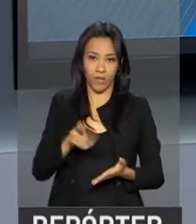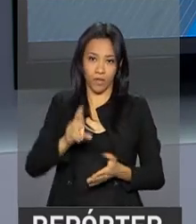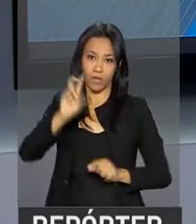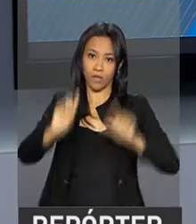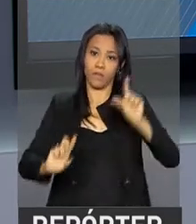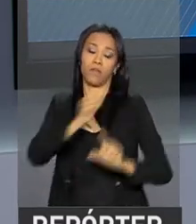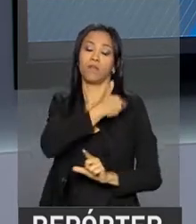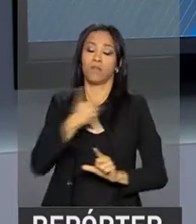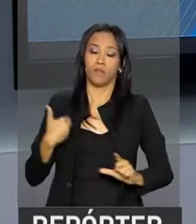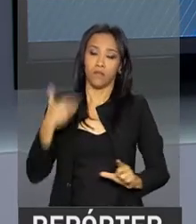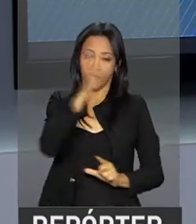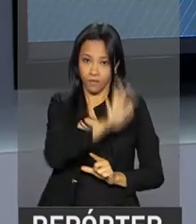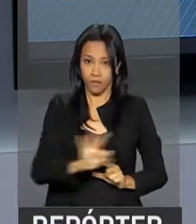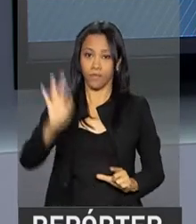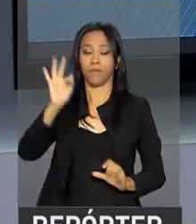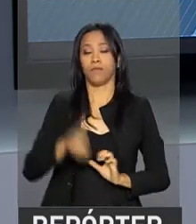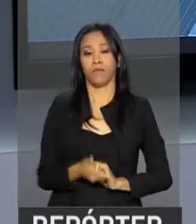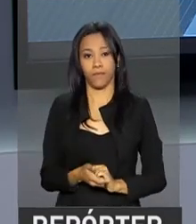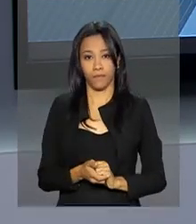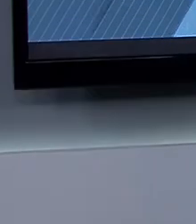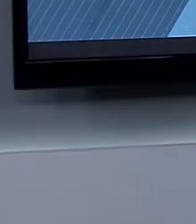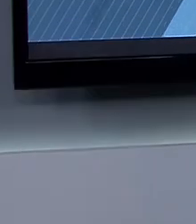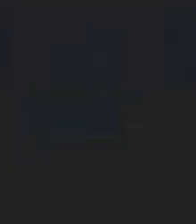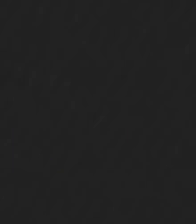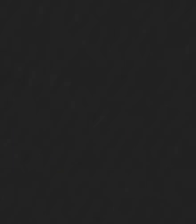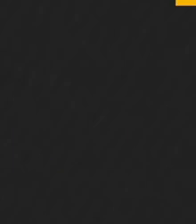nbr a tv do governo federal